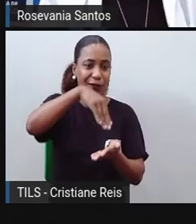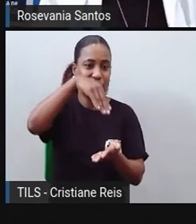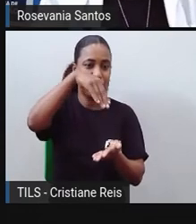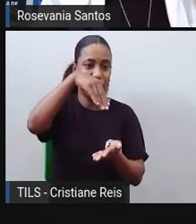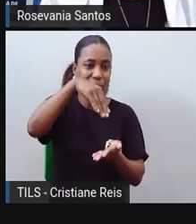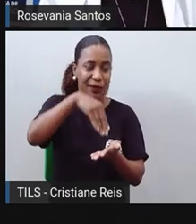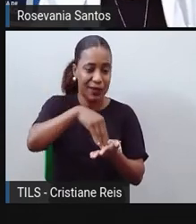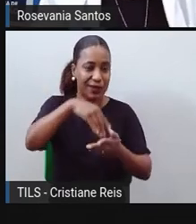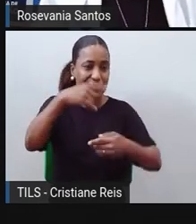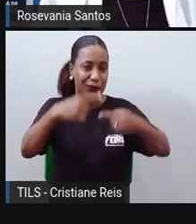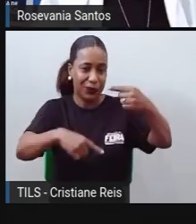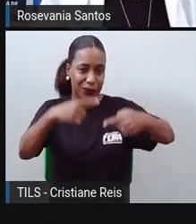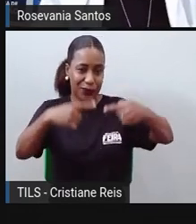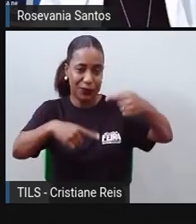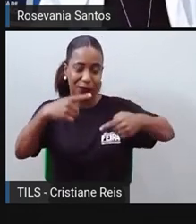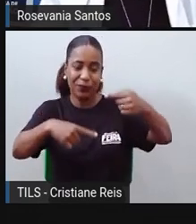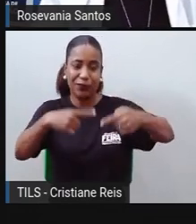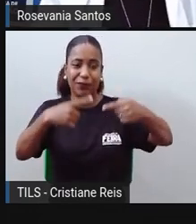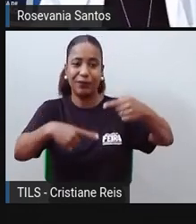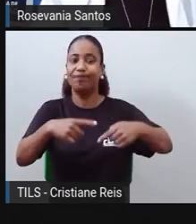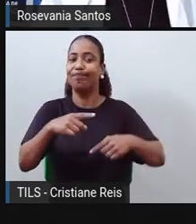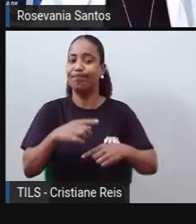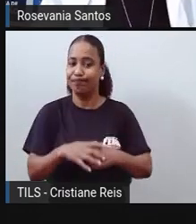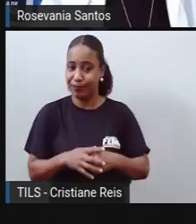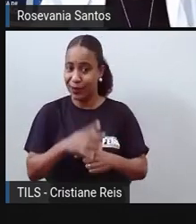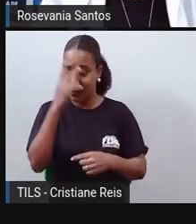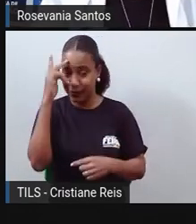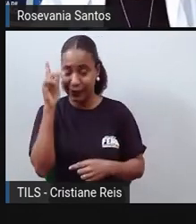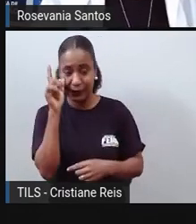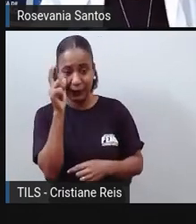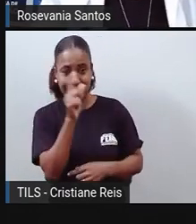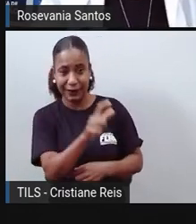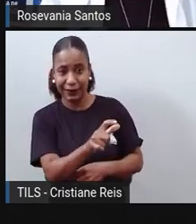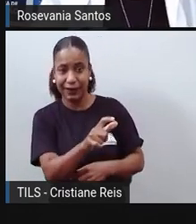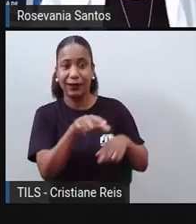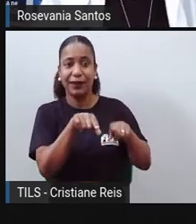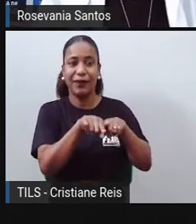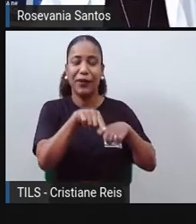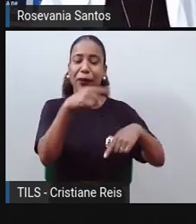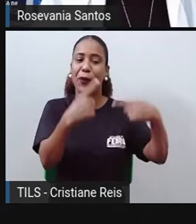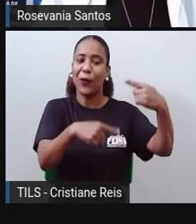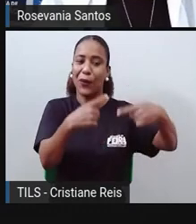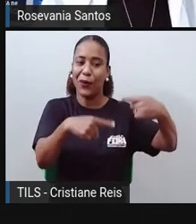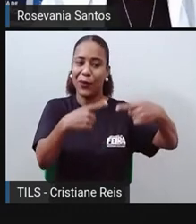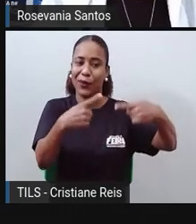série de olhares, uma série de atenção, e também tem uma série de conflitos aí para a gente poder, né,